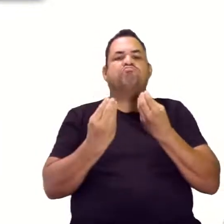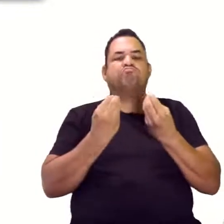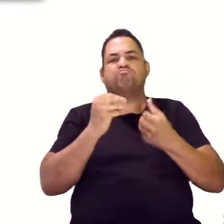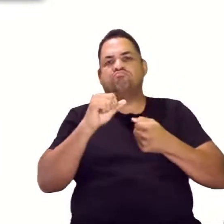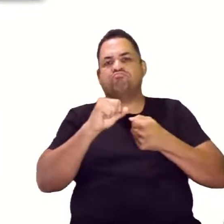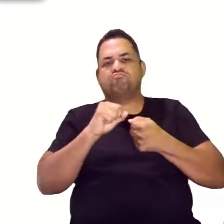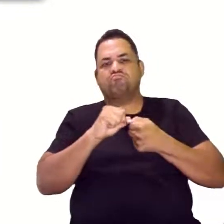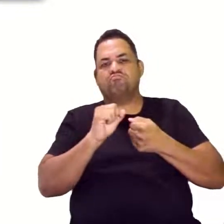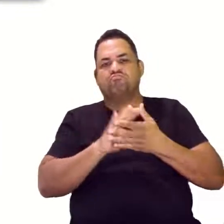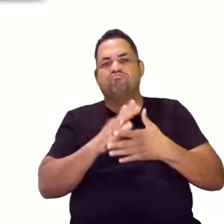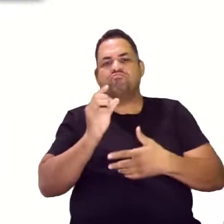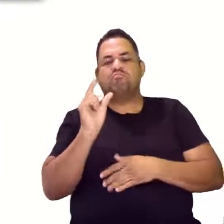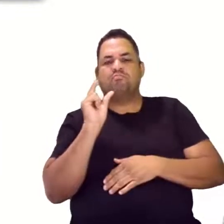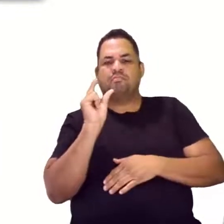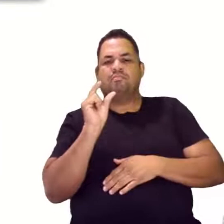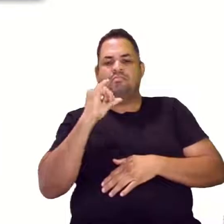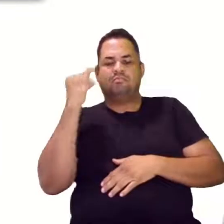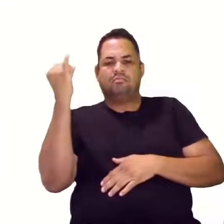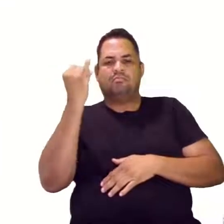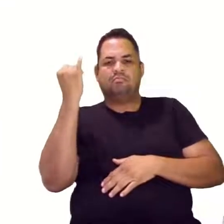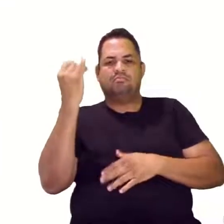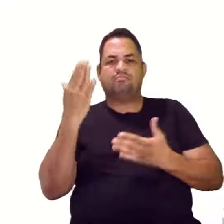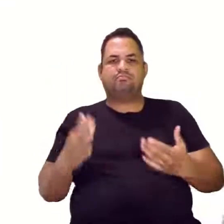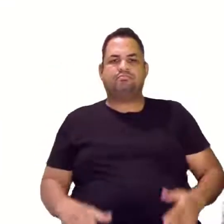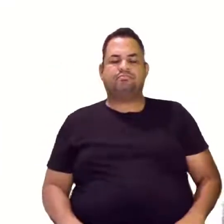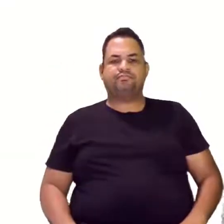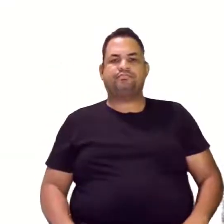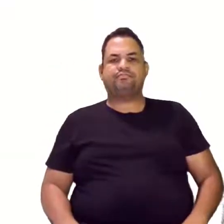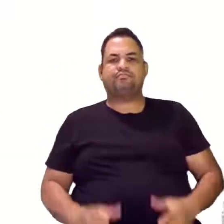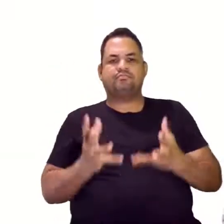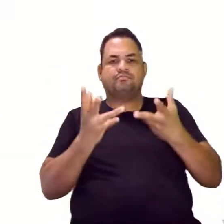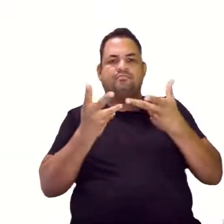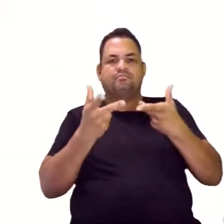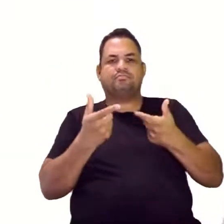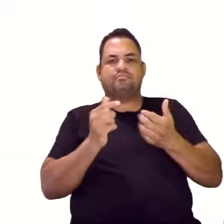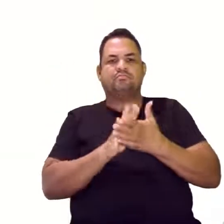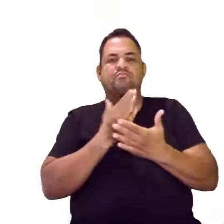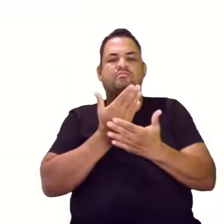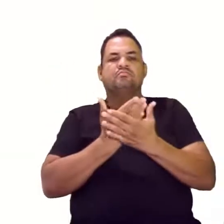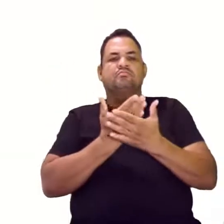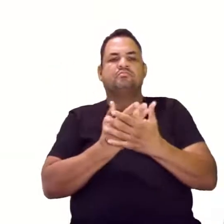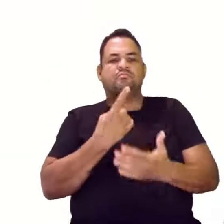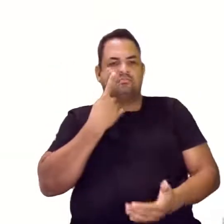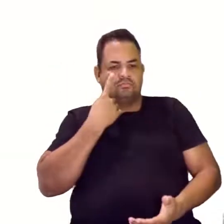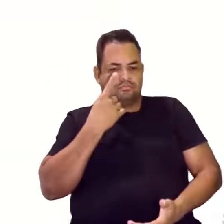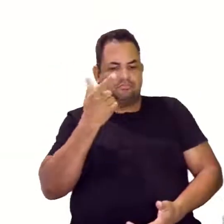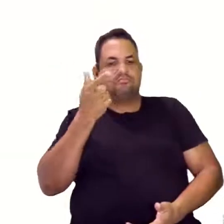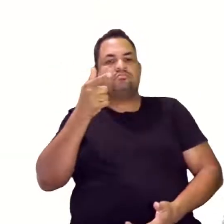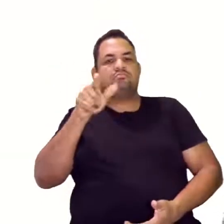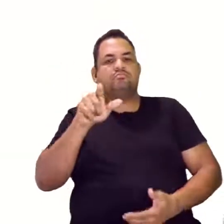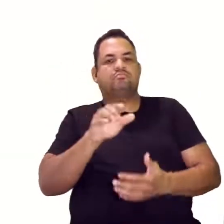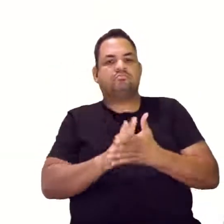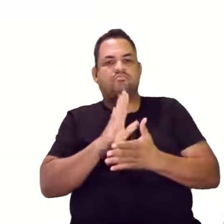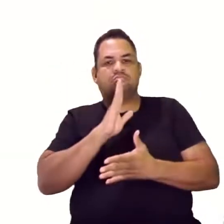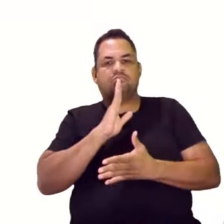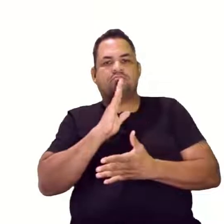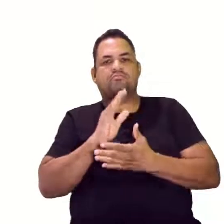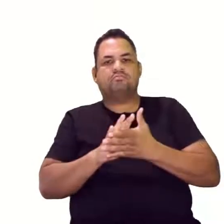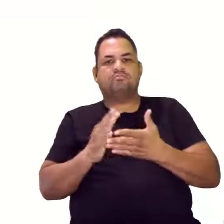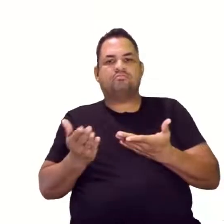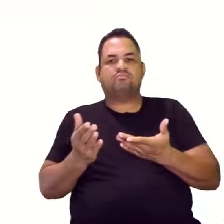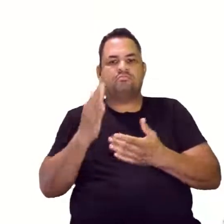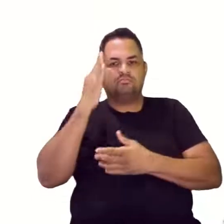aquelas palavras-chave. Também a gente faz esse trabalho com vocês, tá? As habilidades da aula de hoje, rever e